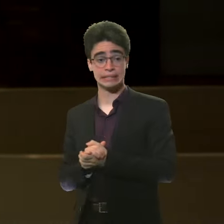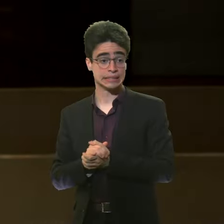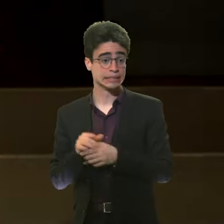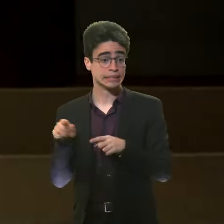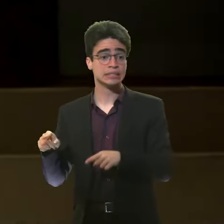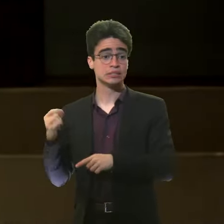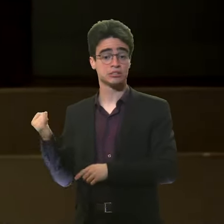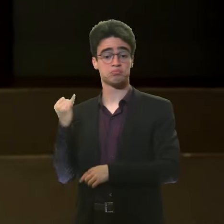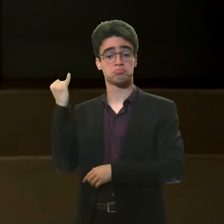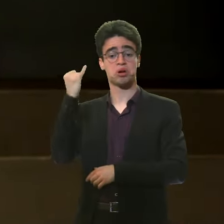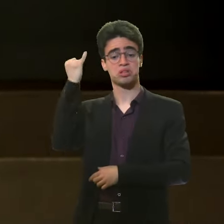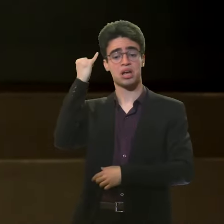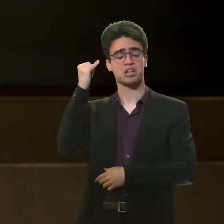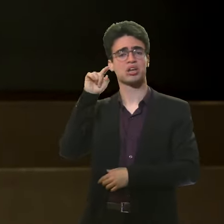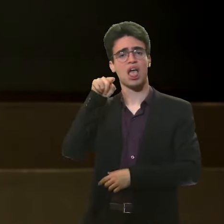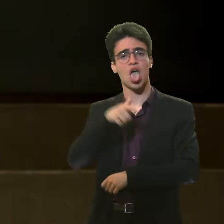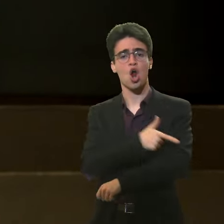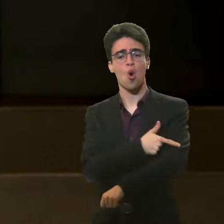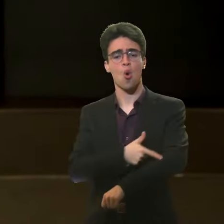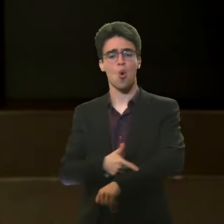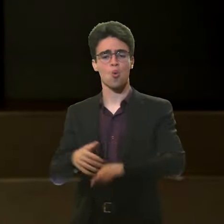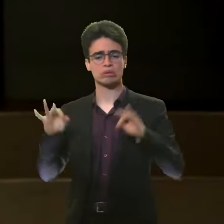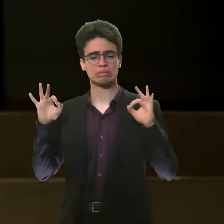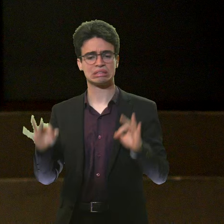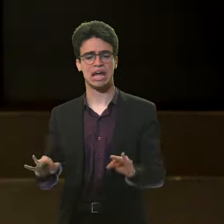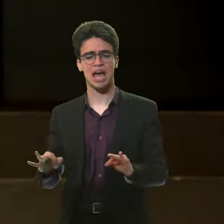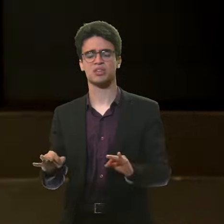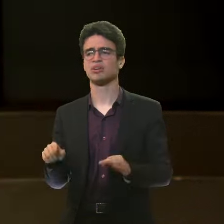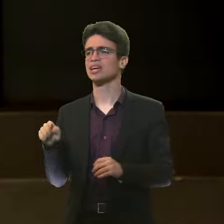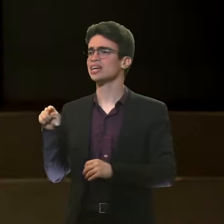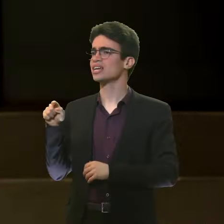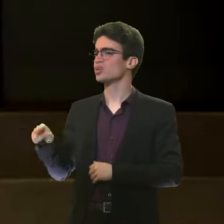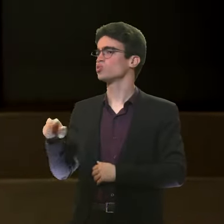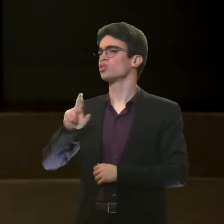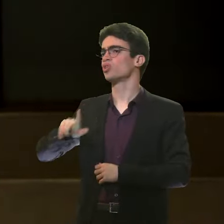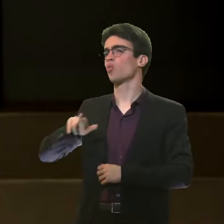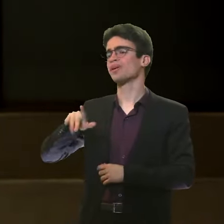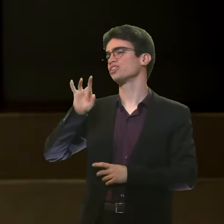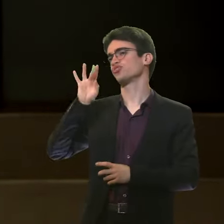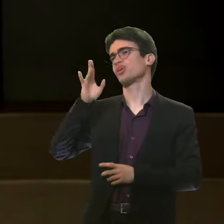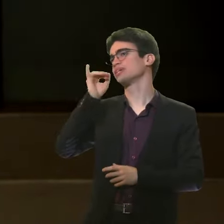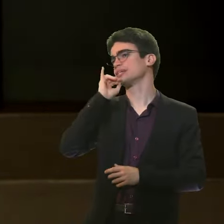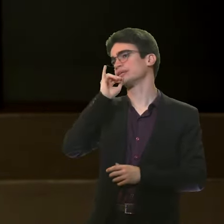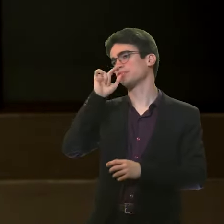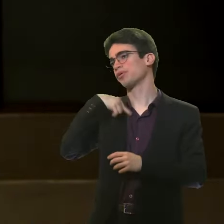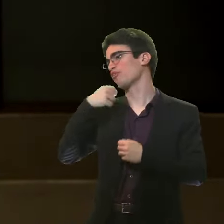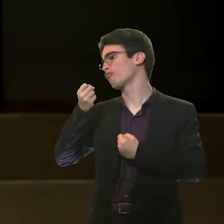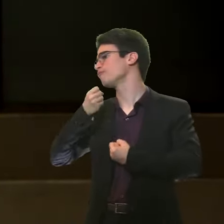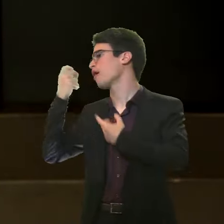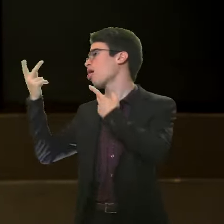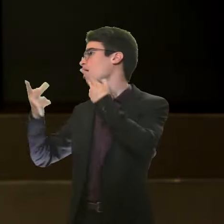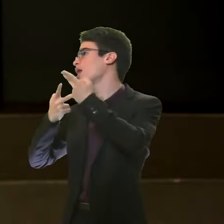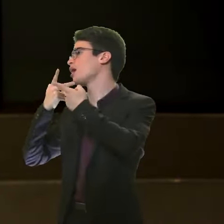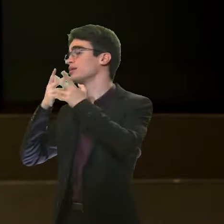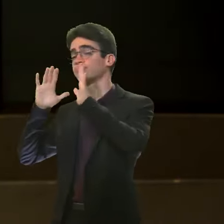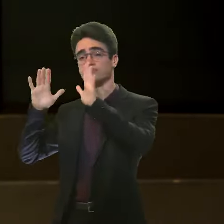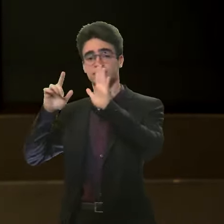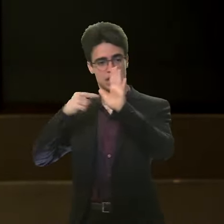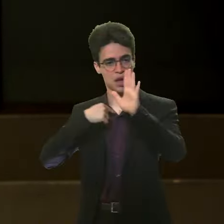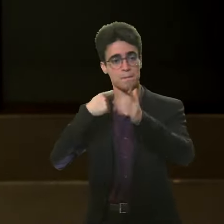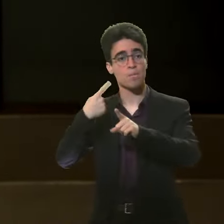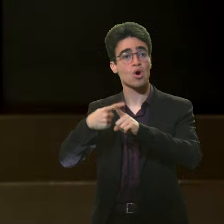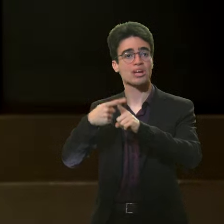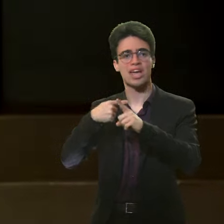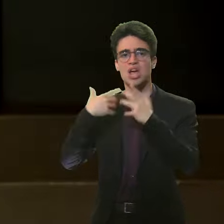O lamento, a honestidade, não é só por falar, mas é alguém que quer continuar tendo fé e esperança.